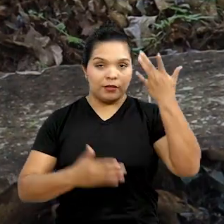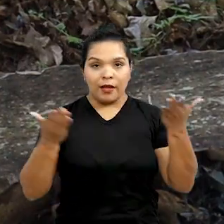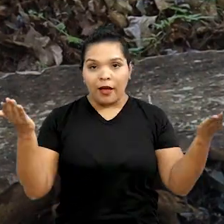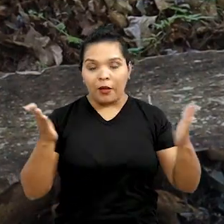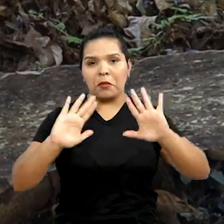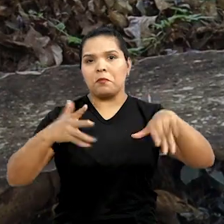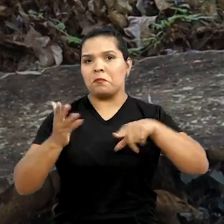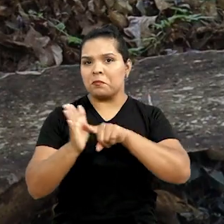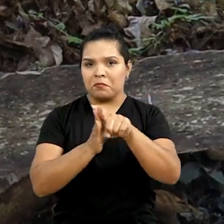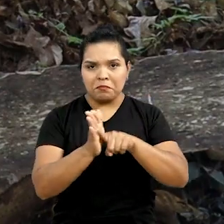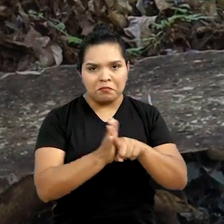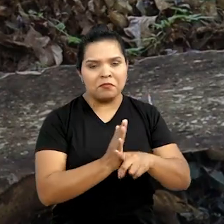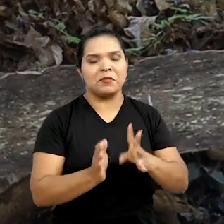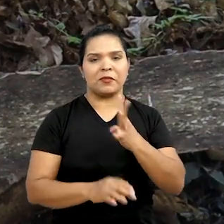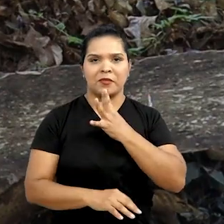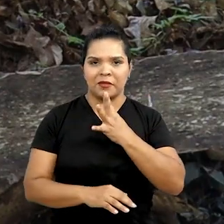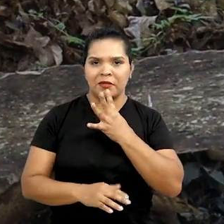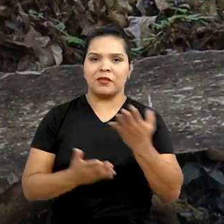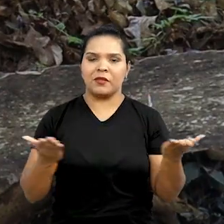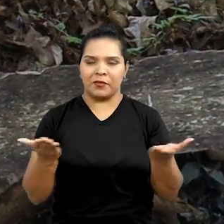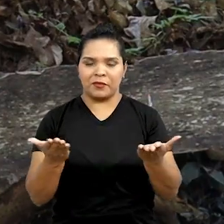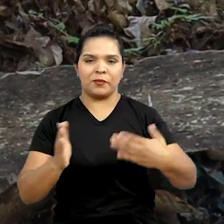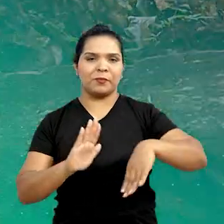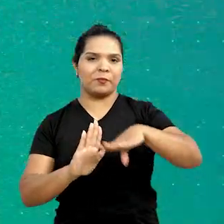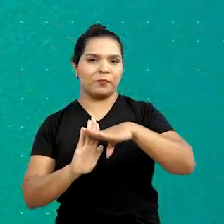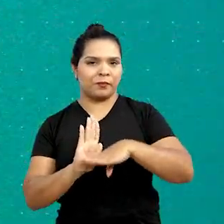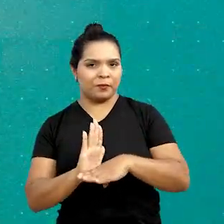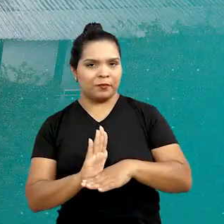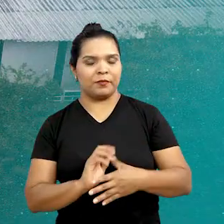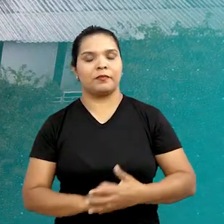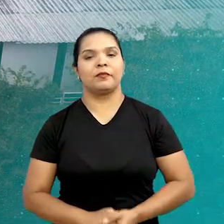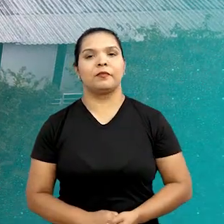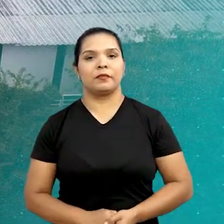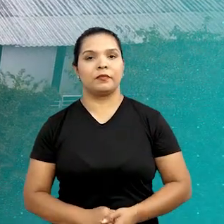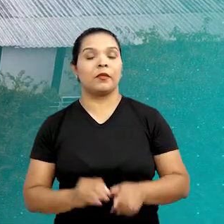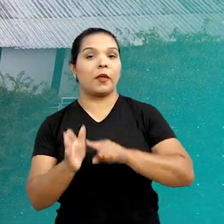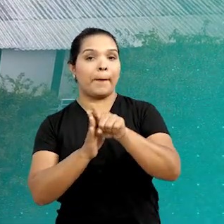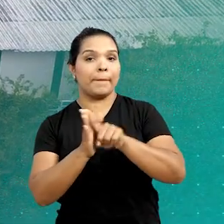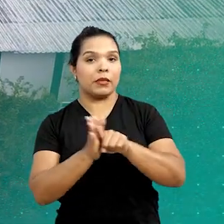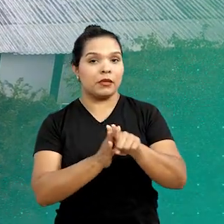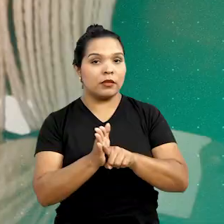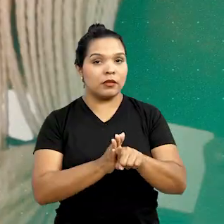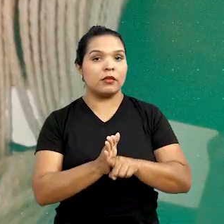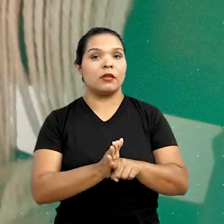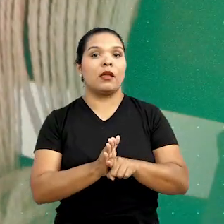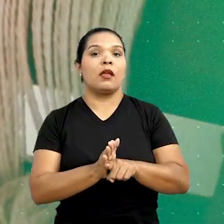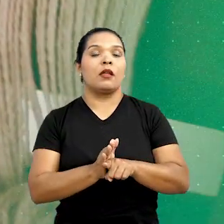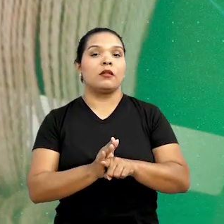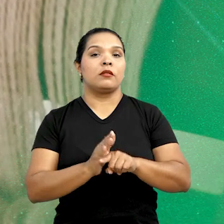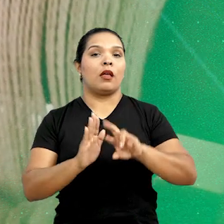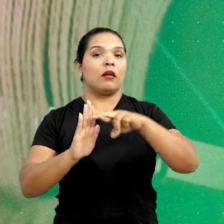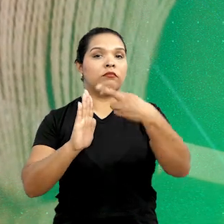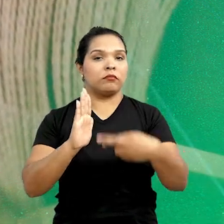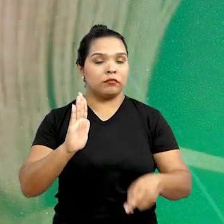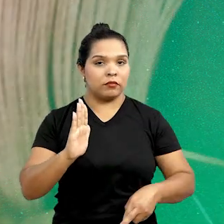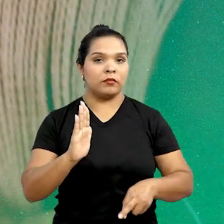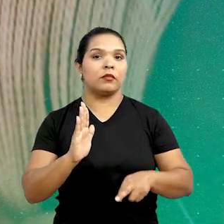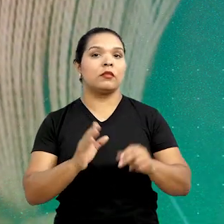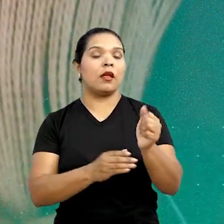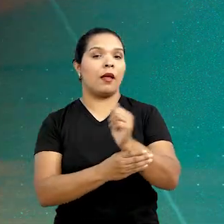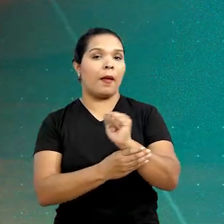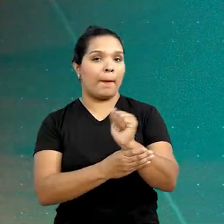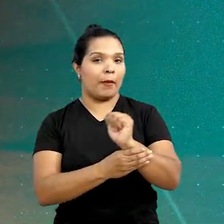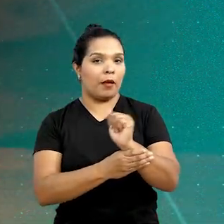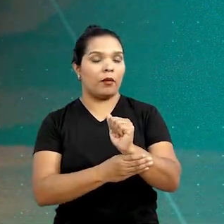ver agora quais pesquisas iremos conhecer no programa de hoje. Pesquisadores da Universidade Federal do Recôncavo da Bahia, campus